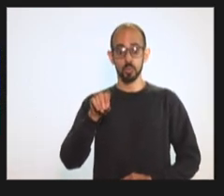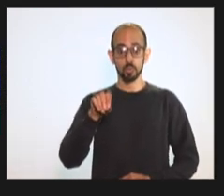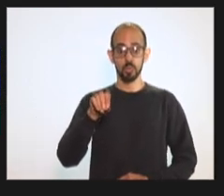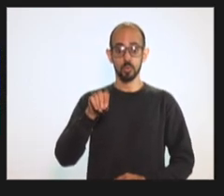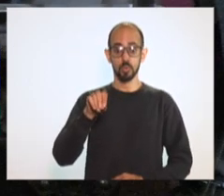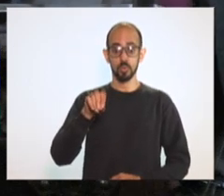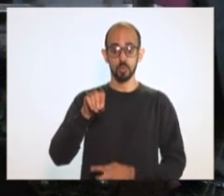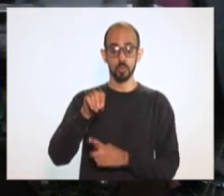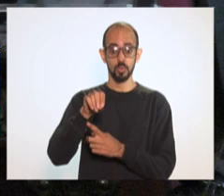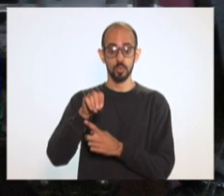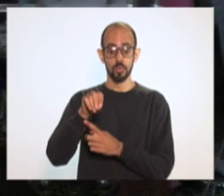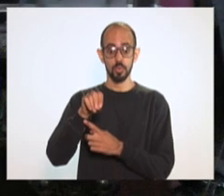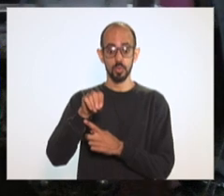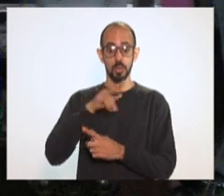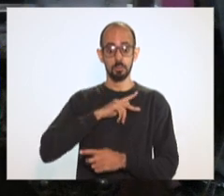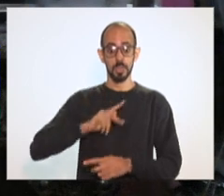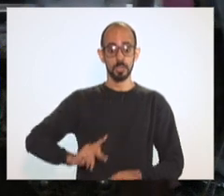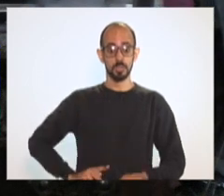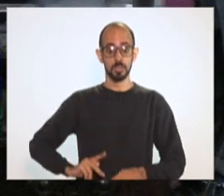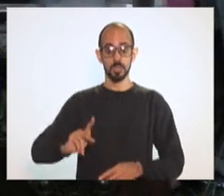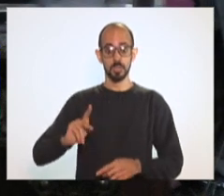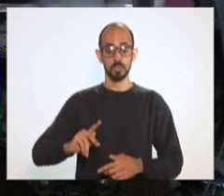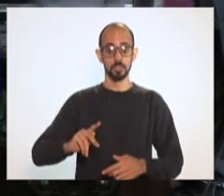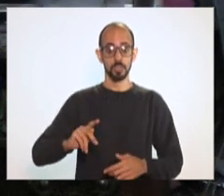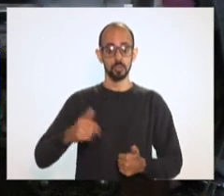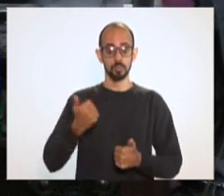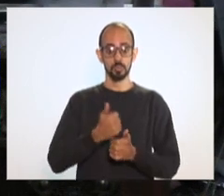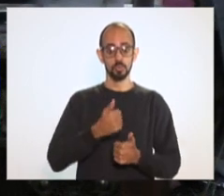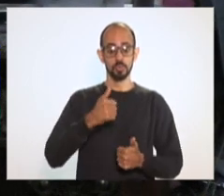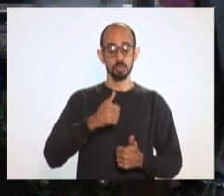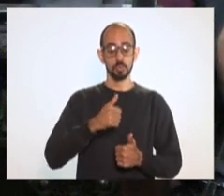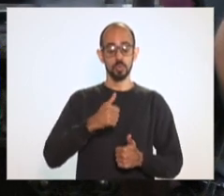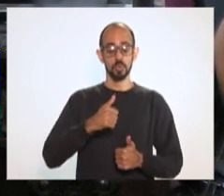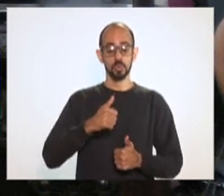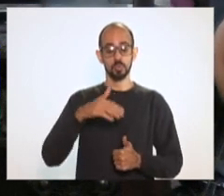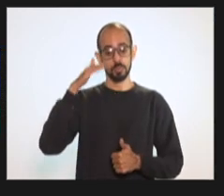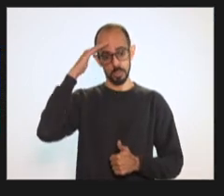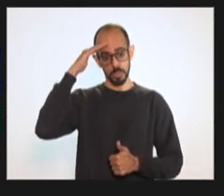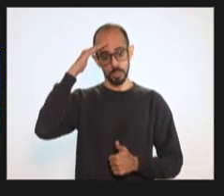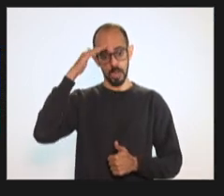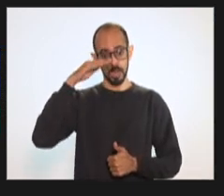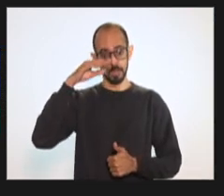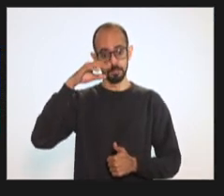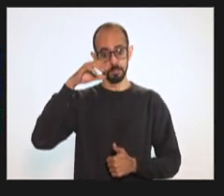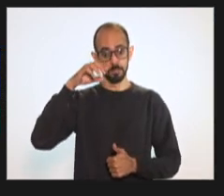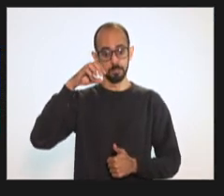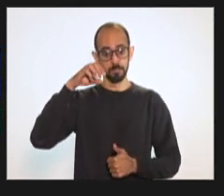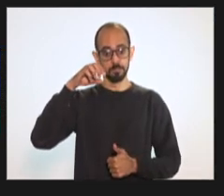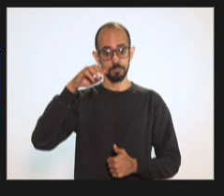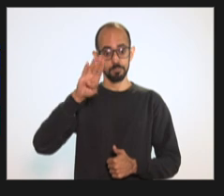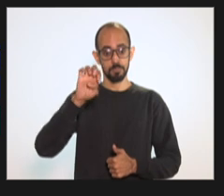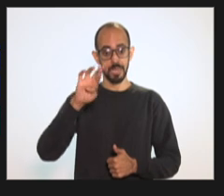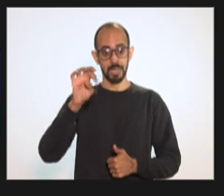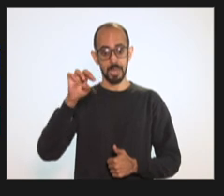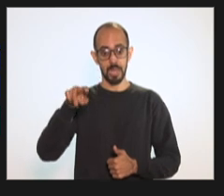A presidência designa o deputado subtenente Bernardo. Deputado.